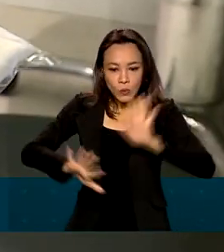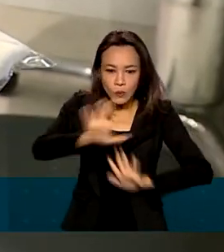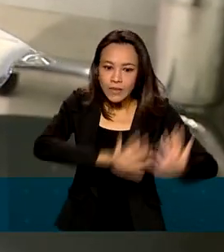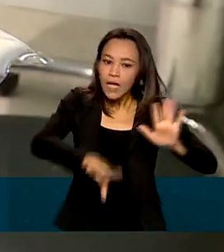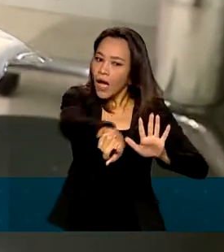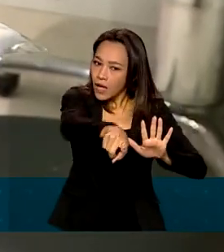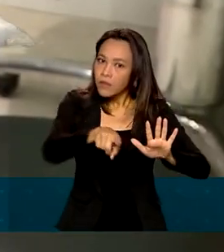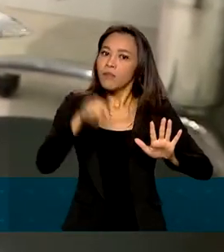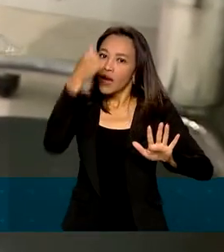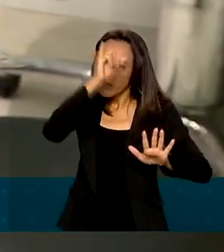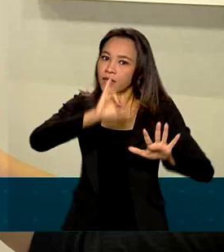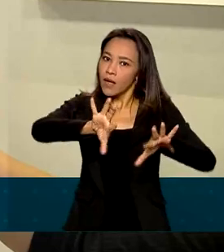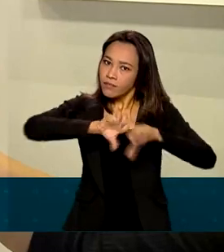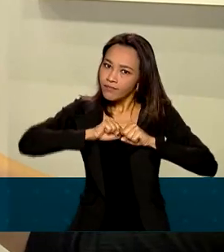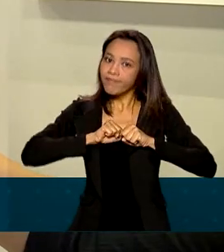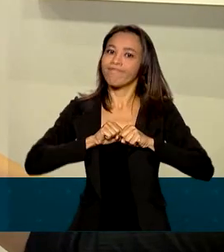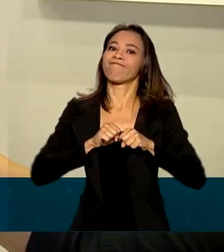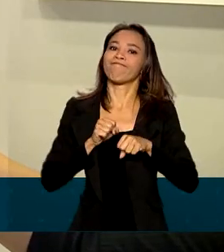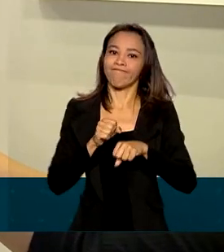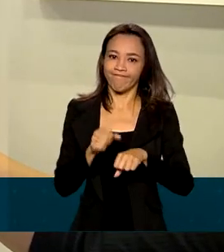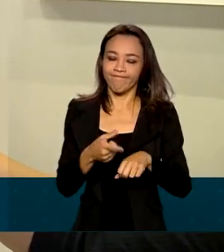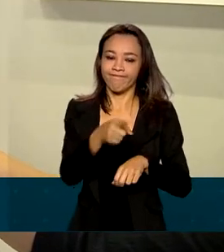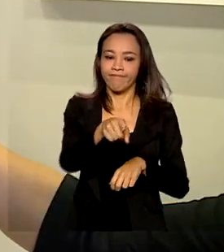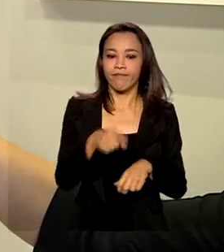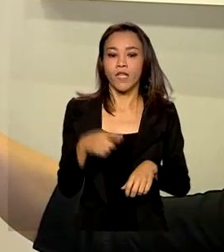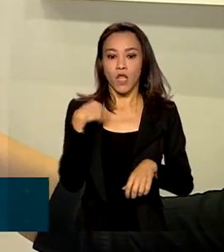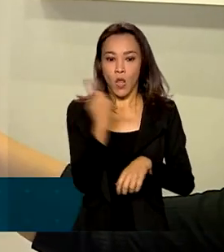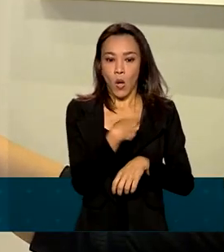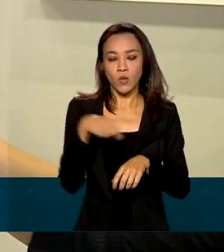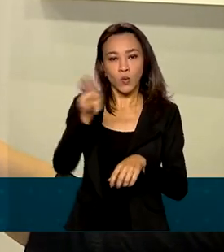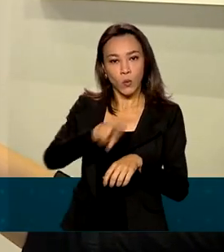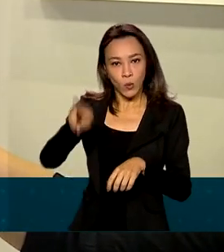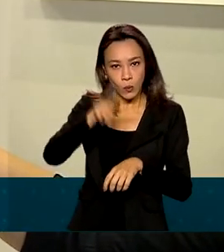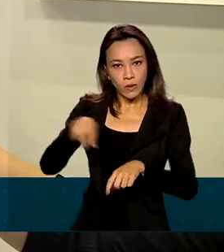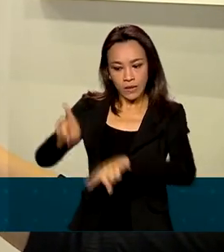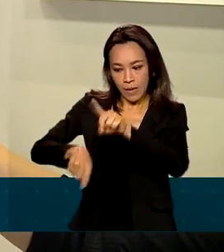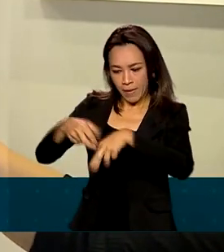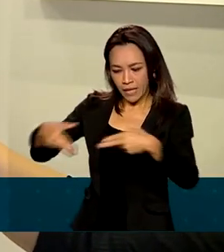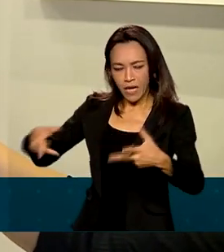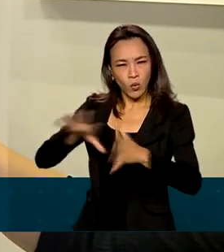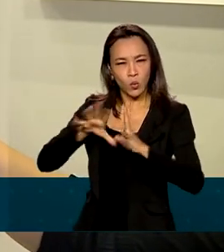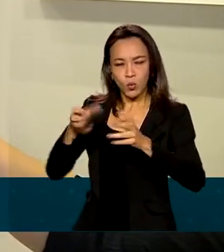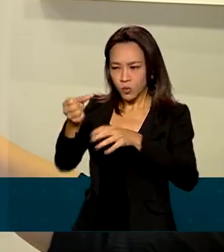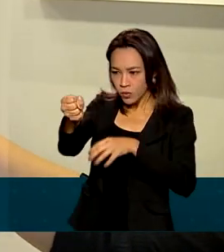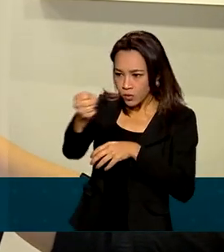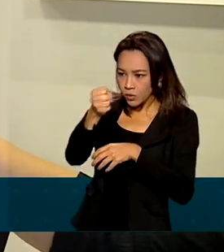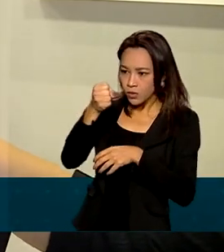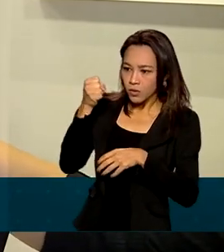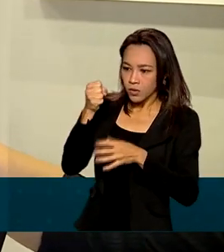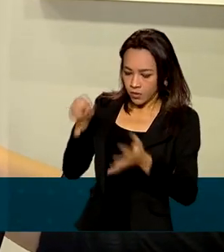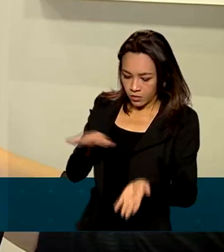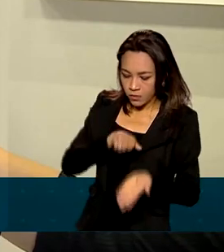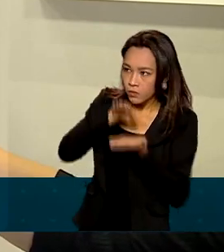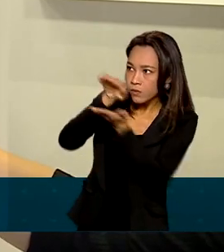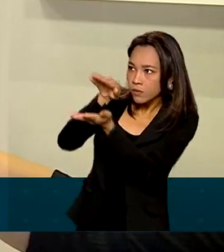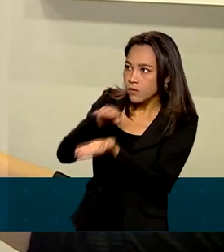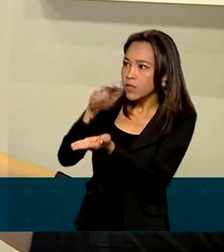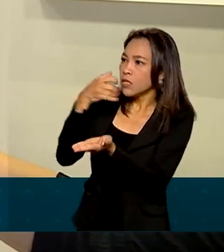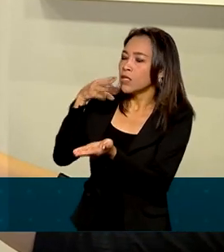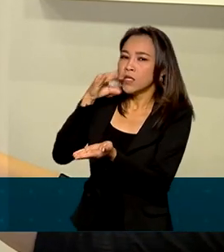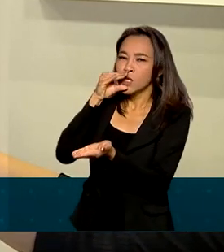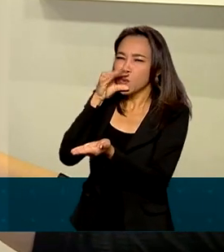para evitar contaminação a gente usa material totalmente esterelizado o que não é